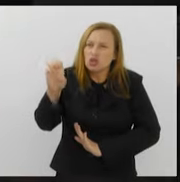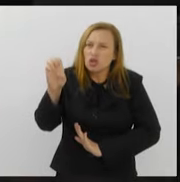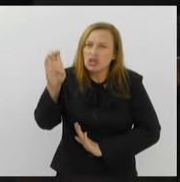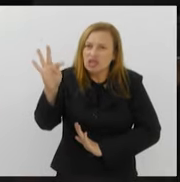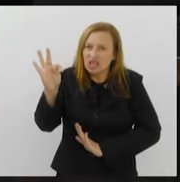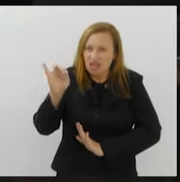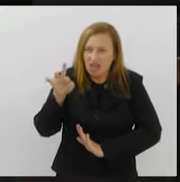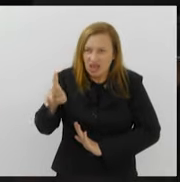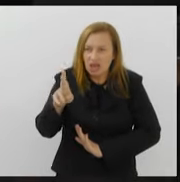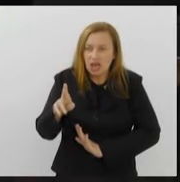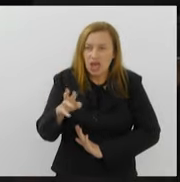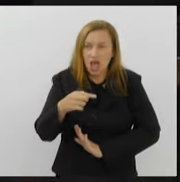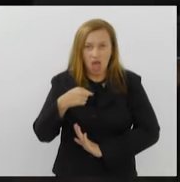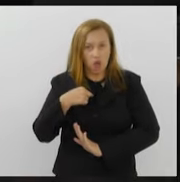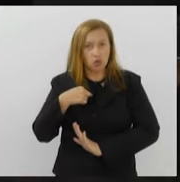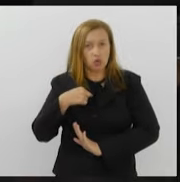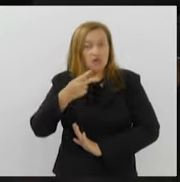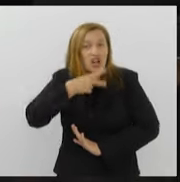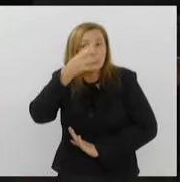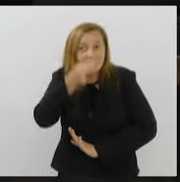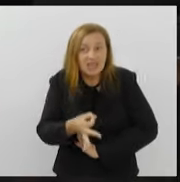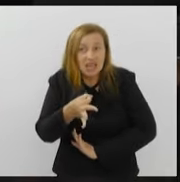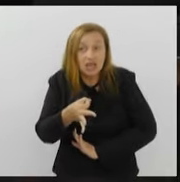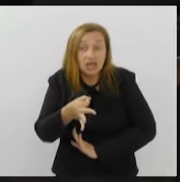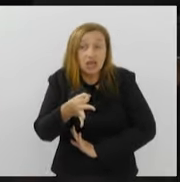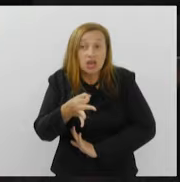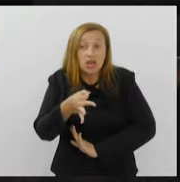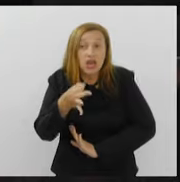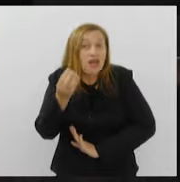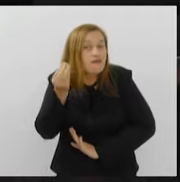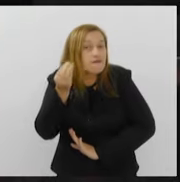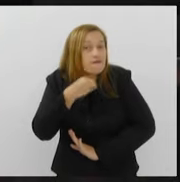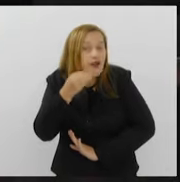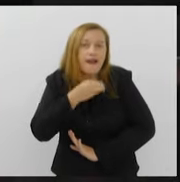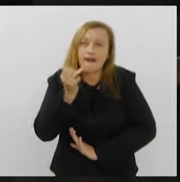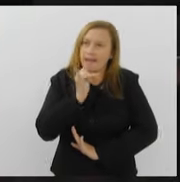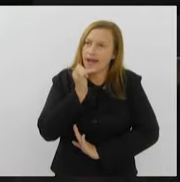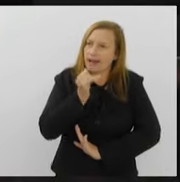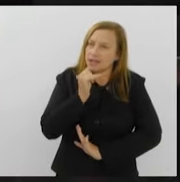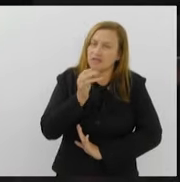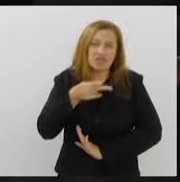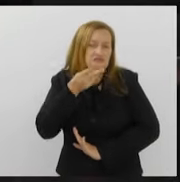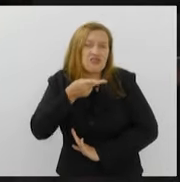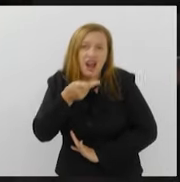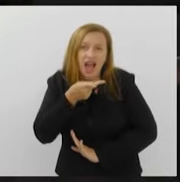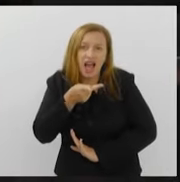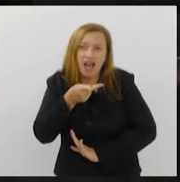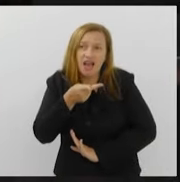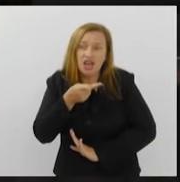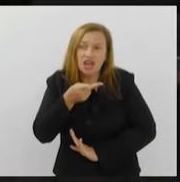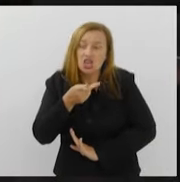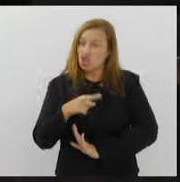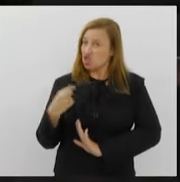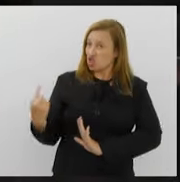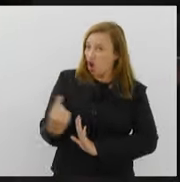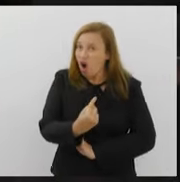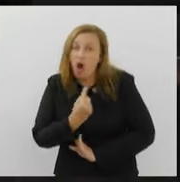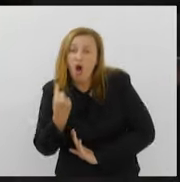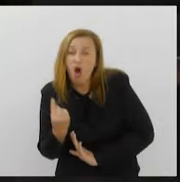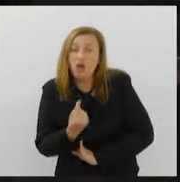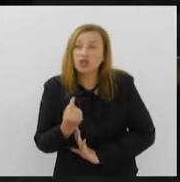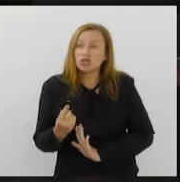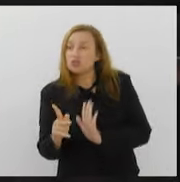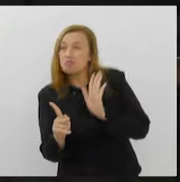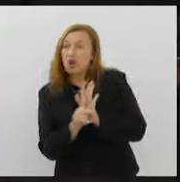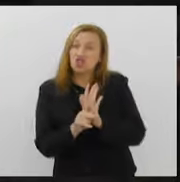estou falando em absoluto. É muito fraca a narrativa de dizer que nós, que este